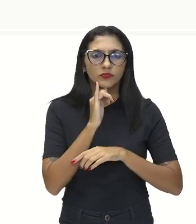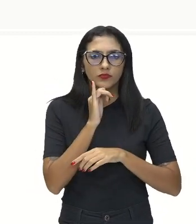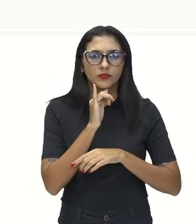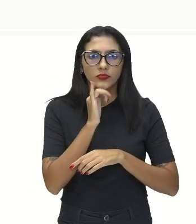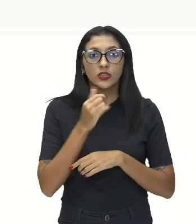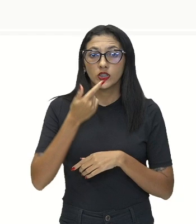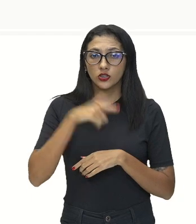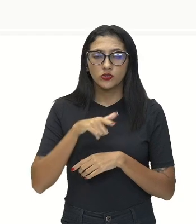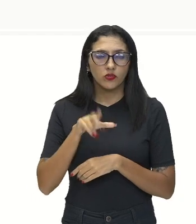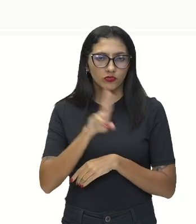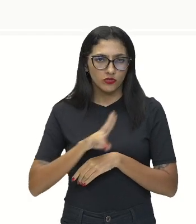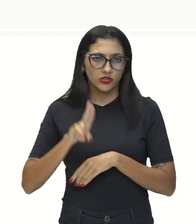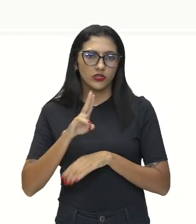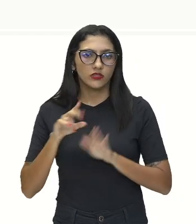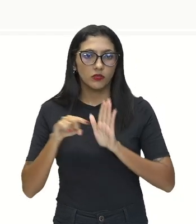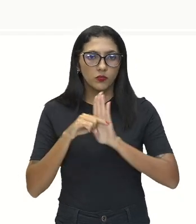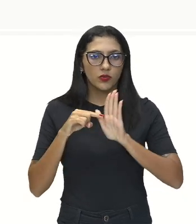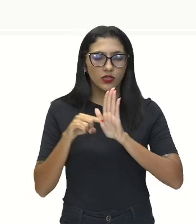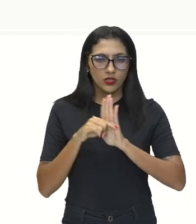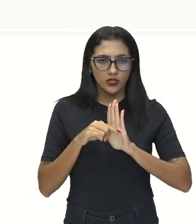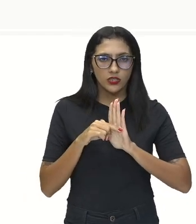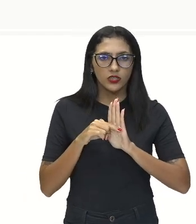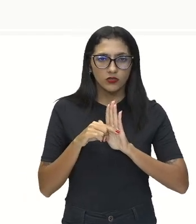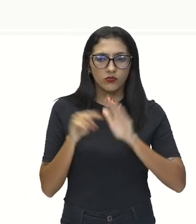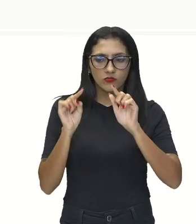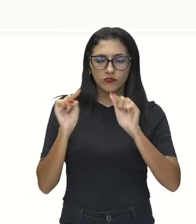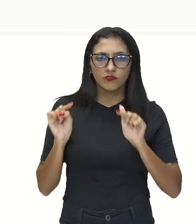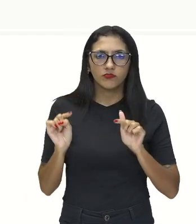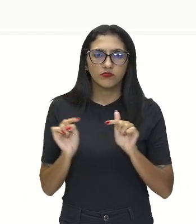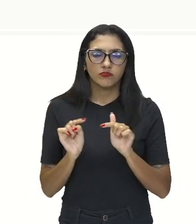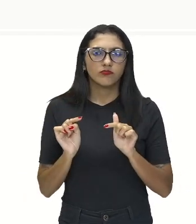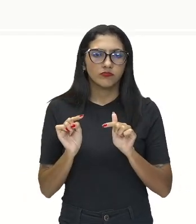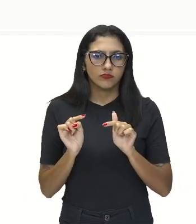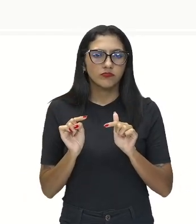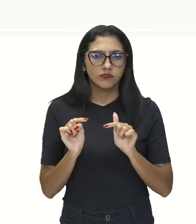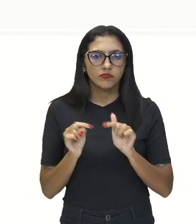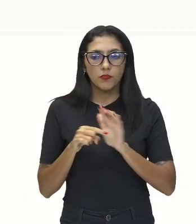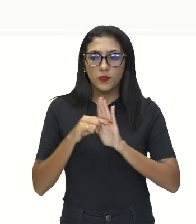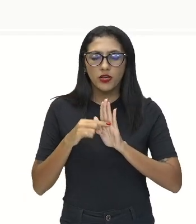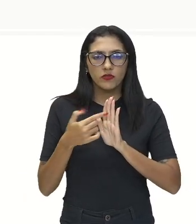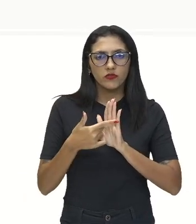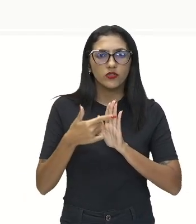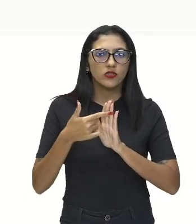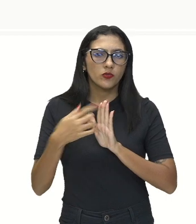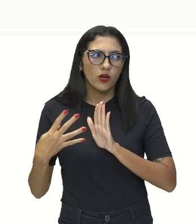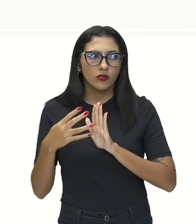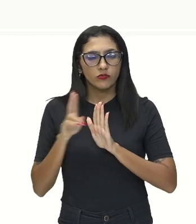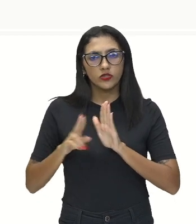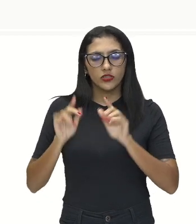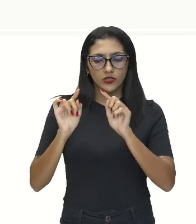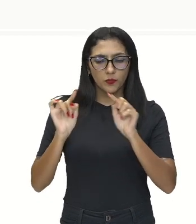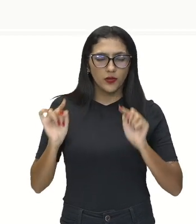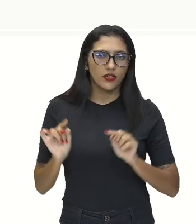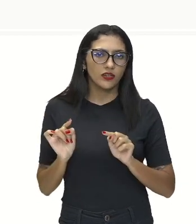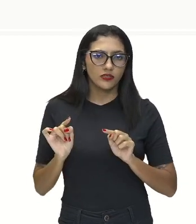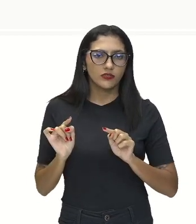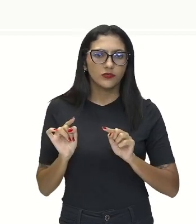menos 105, não foi? Menos 105. Então, diagonal secundária menos 105. A